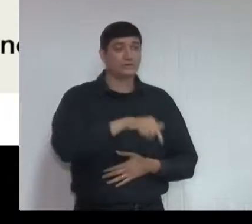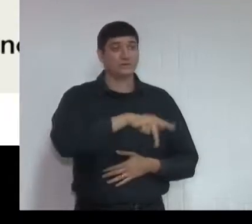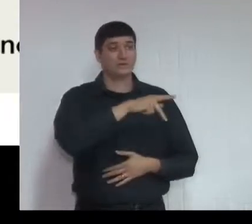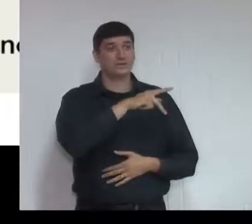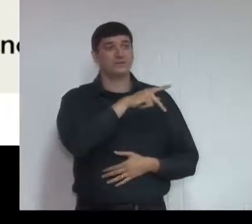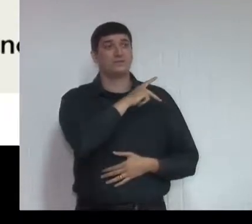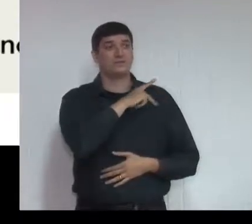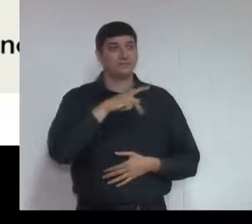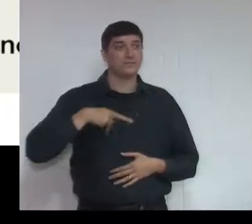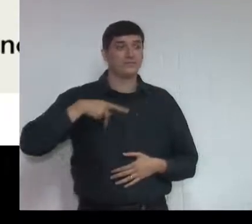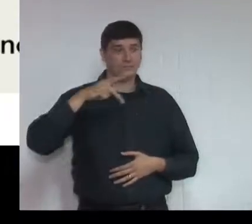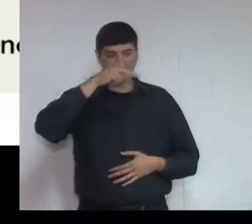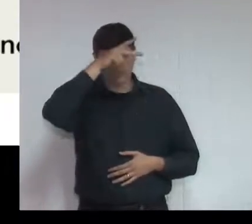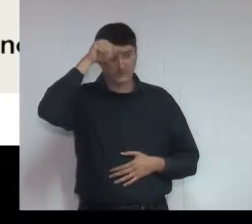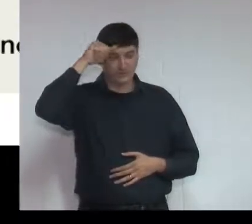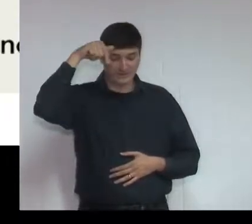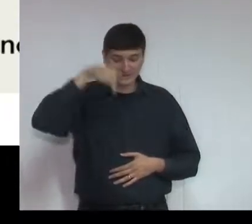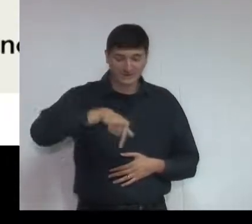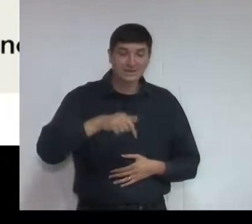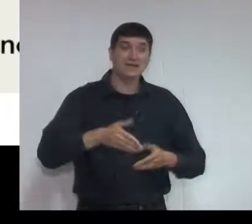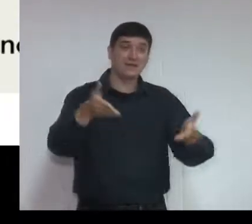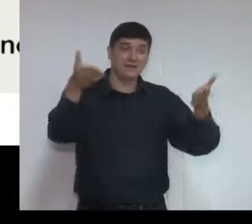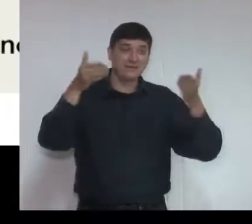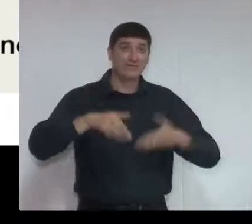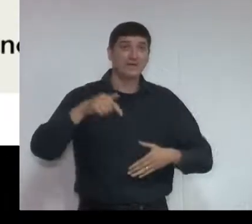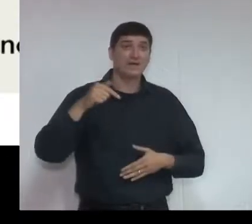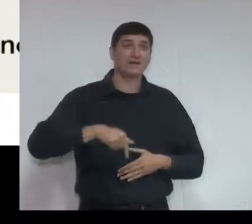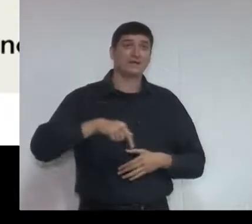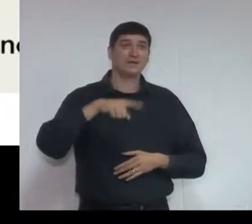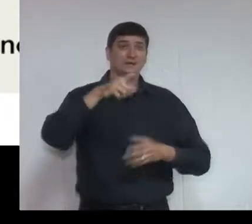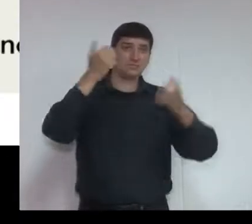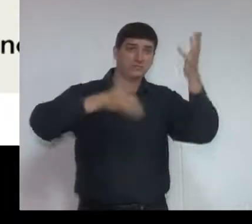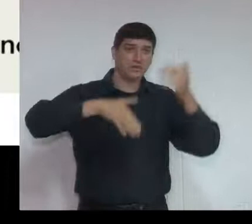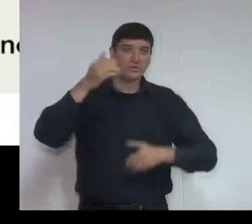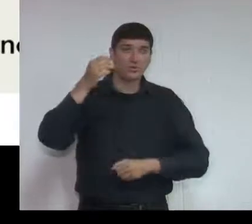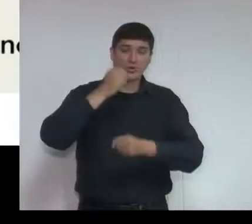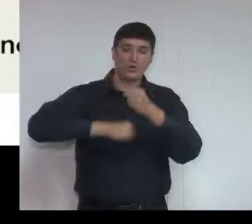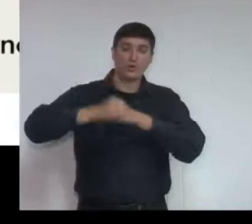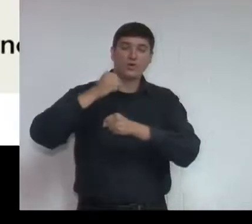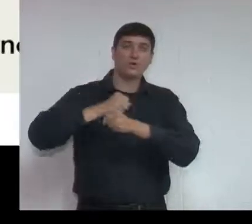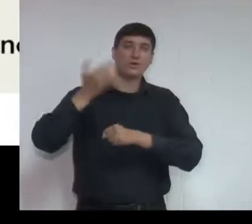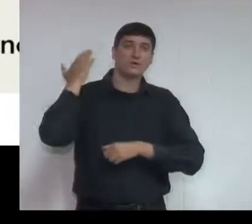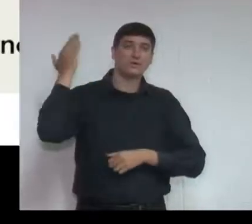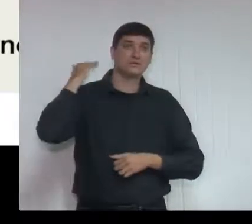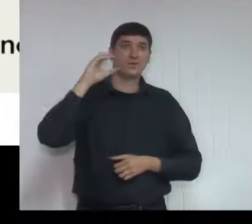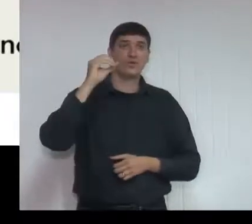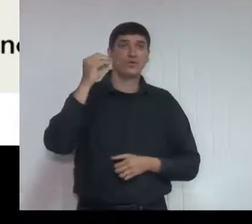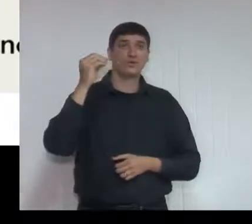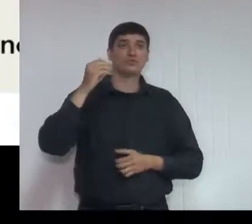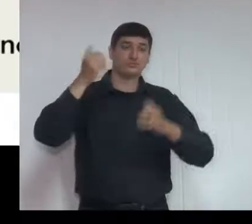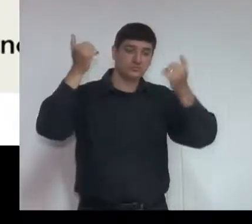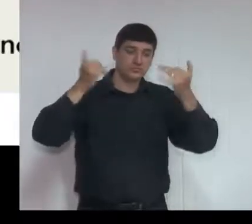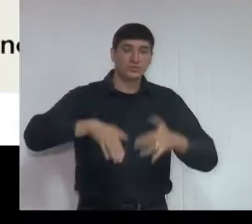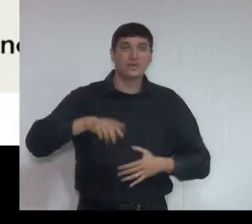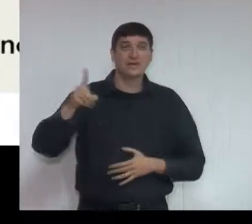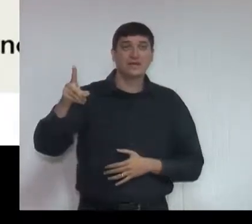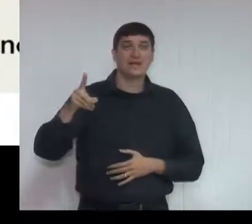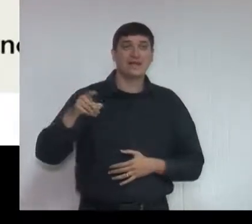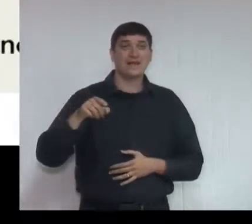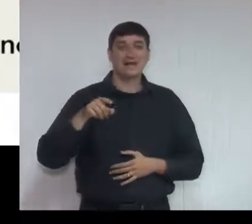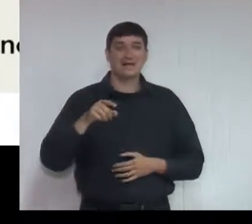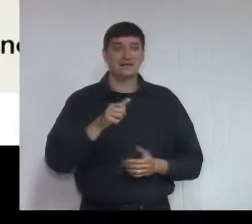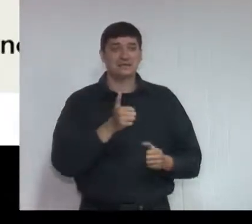presente nessa casa, palavras dele, em outubro do ano passado. Ele disse que ia cortar 30% dos cargos de